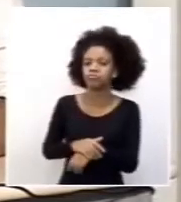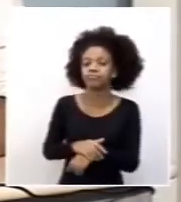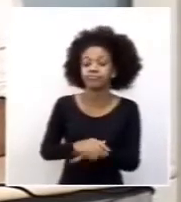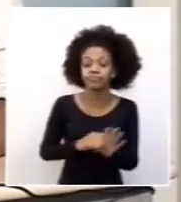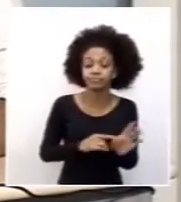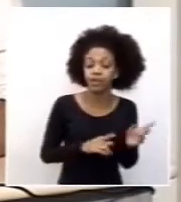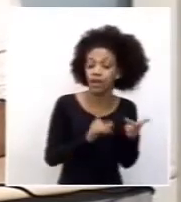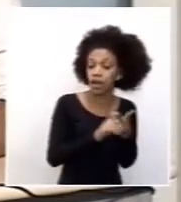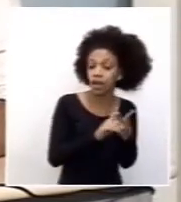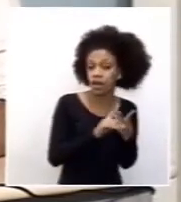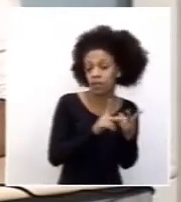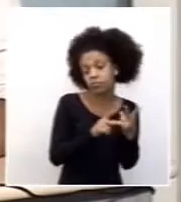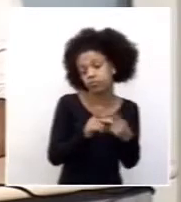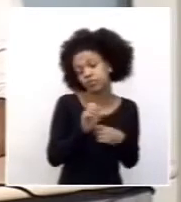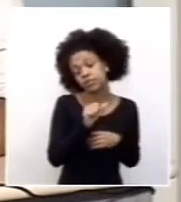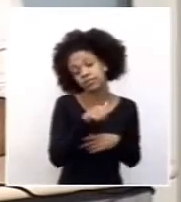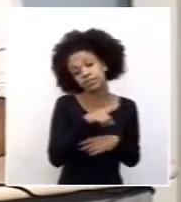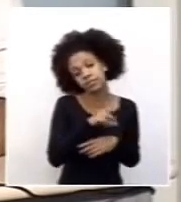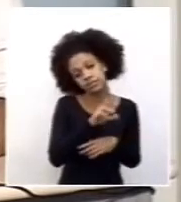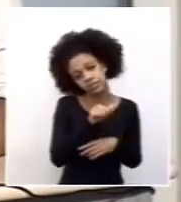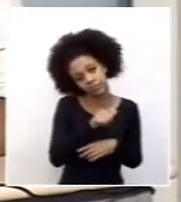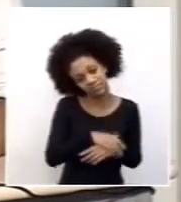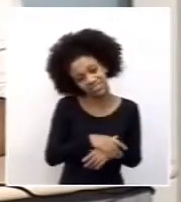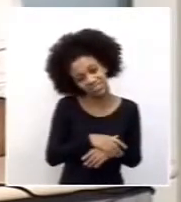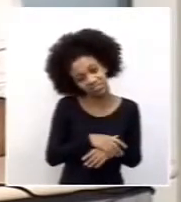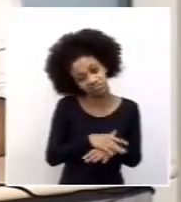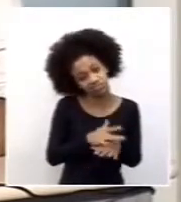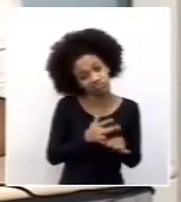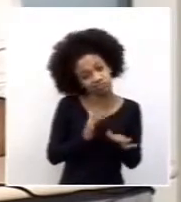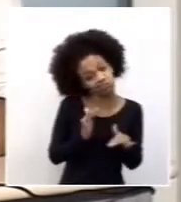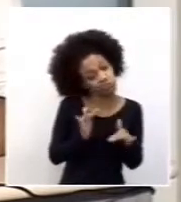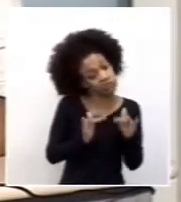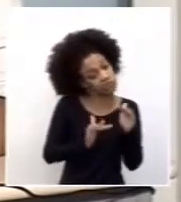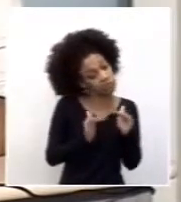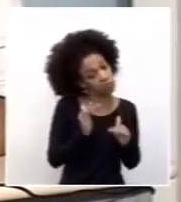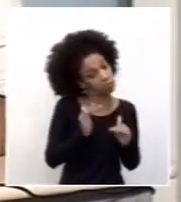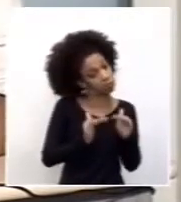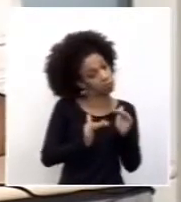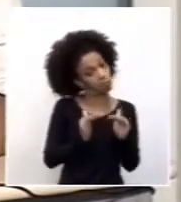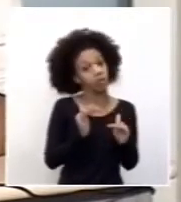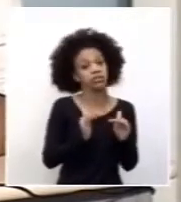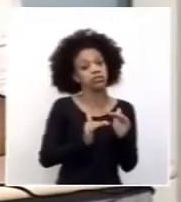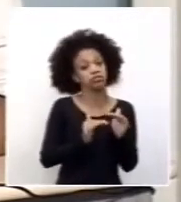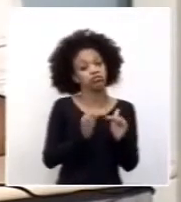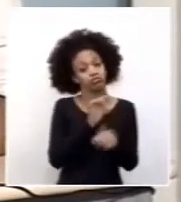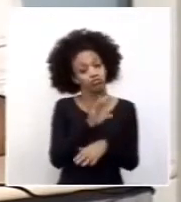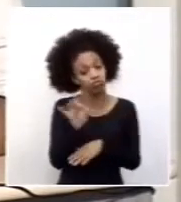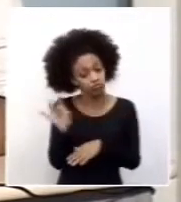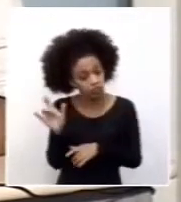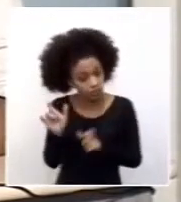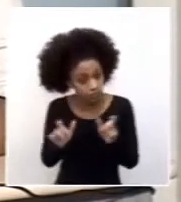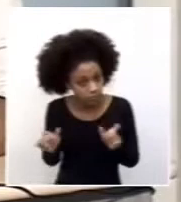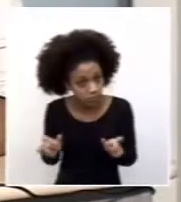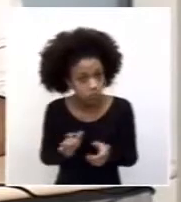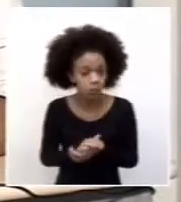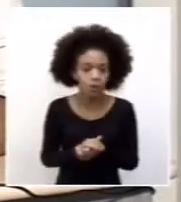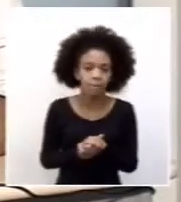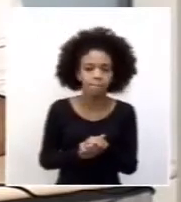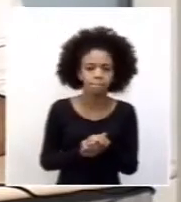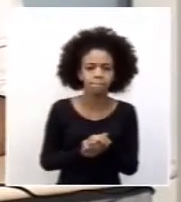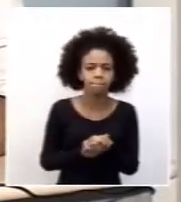Sandra: nem sempre, olha, isso nem sempre depende muito de cada pessoa.